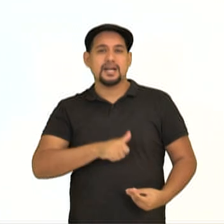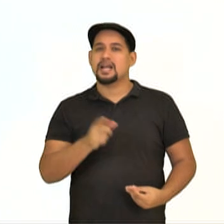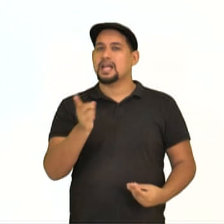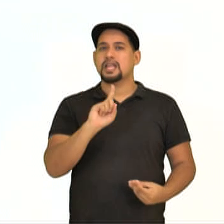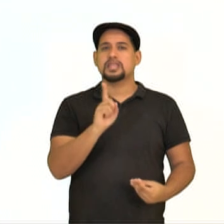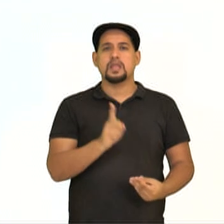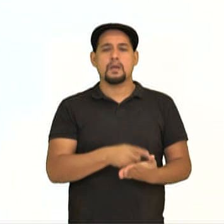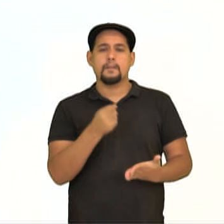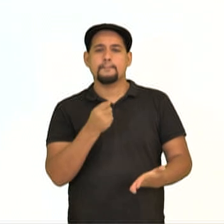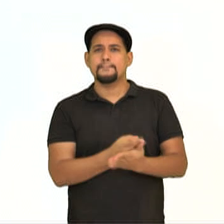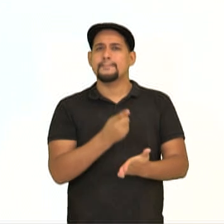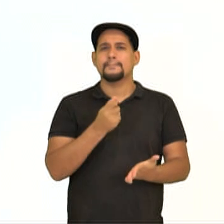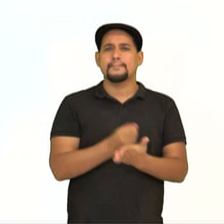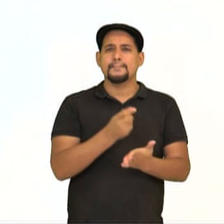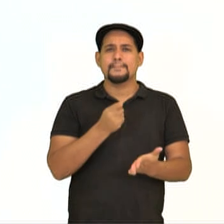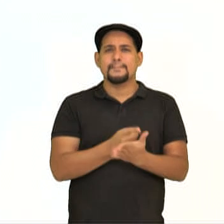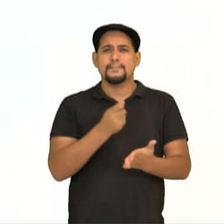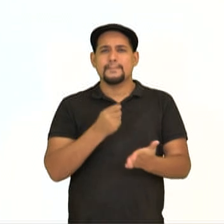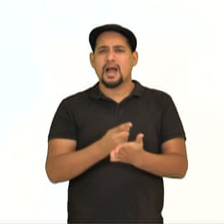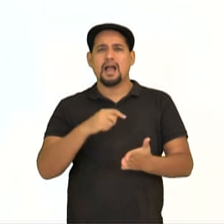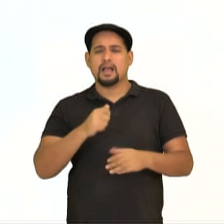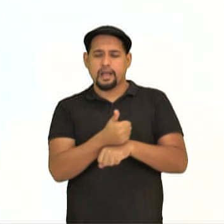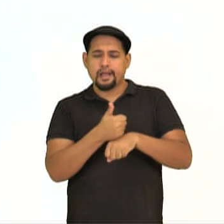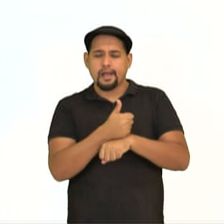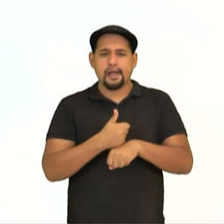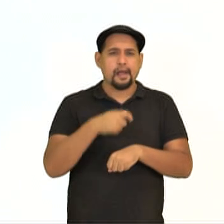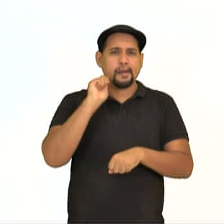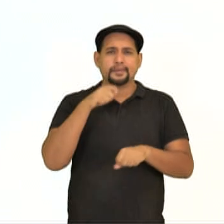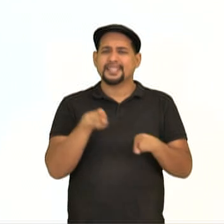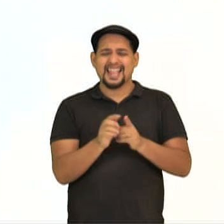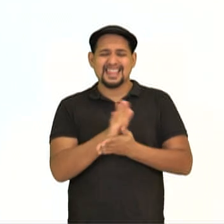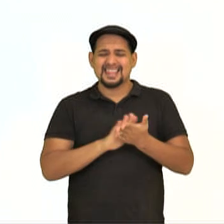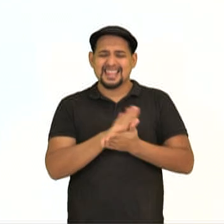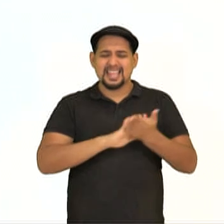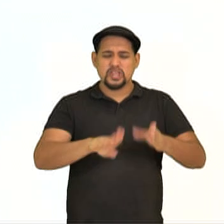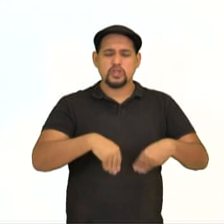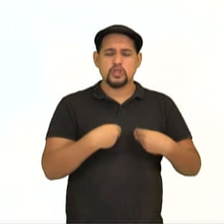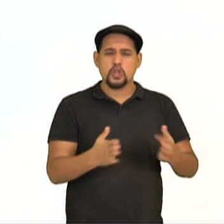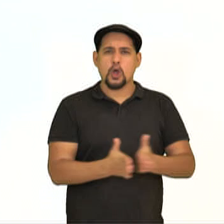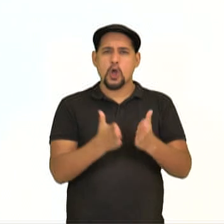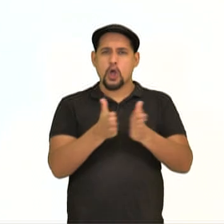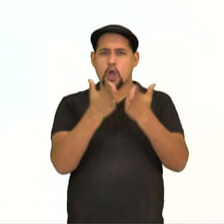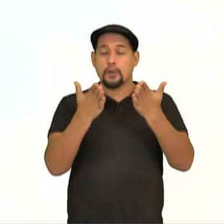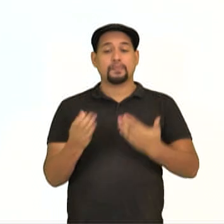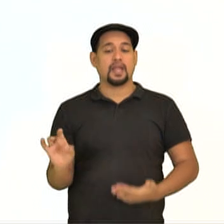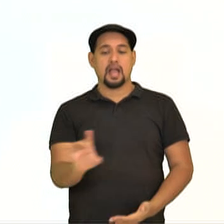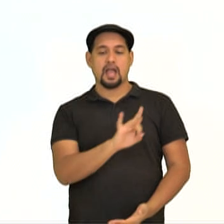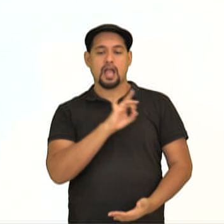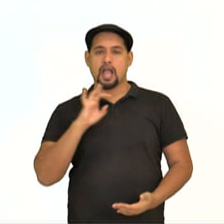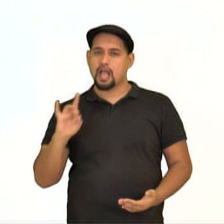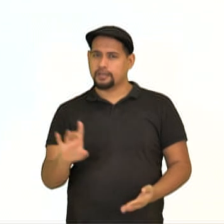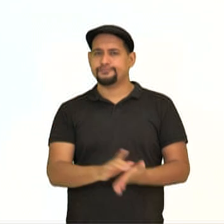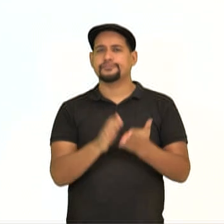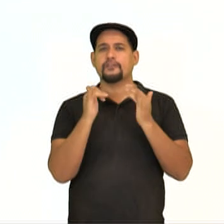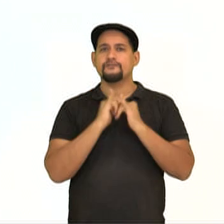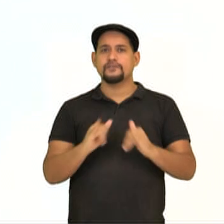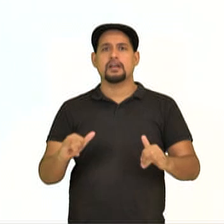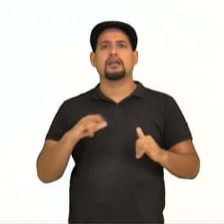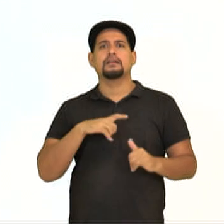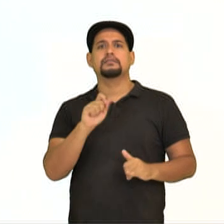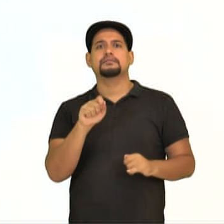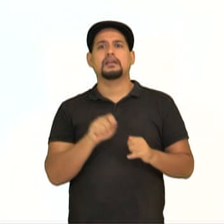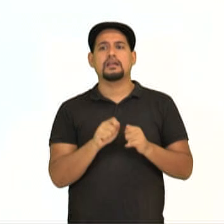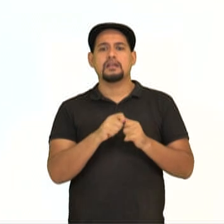do padeiro, nada dou aos pobres. Cada um destes seres que foram informados aqui